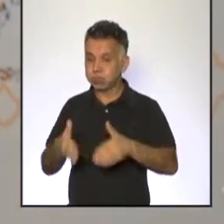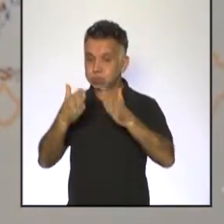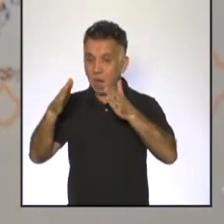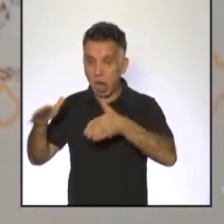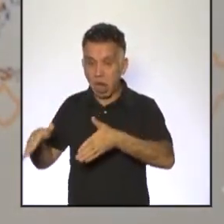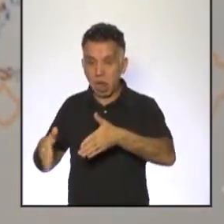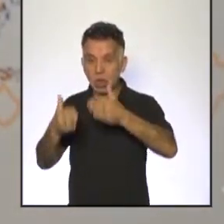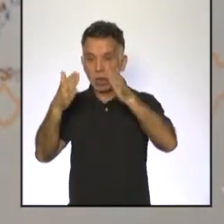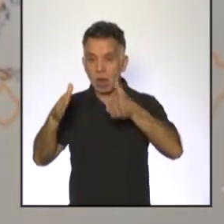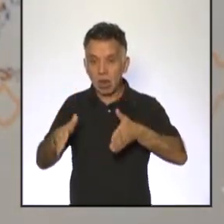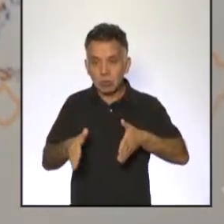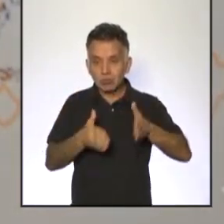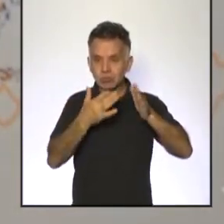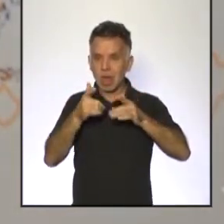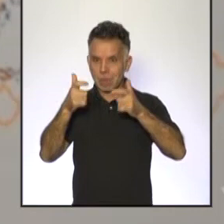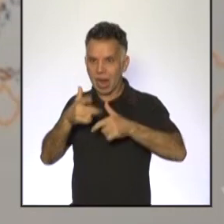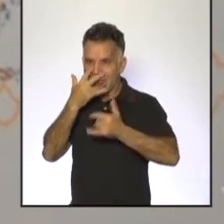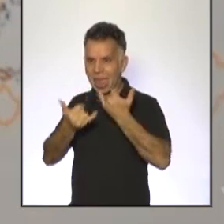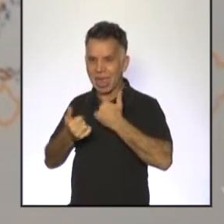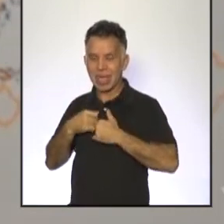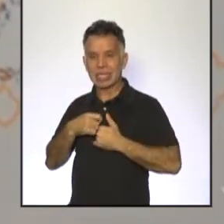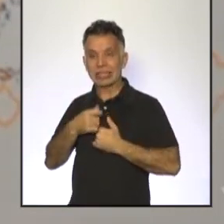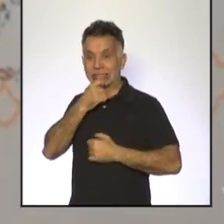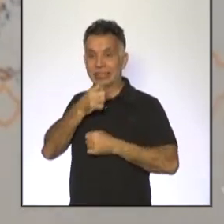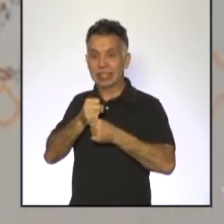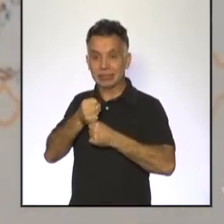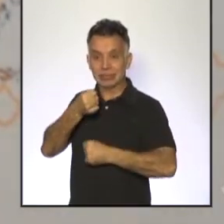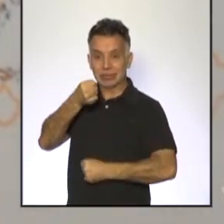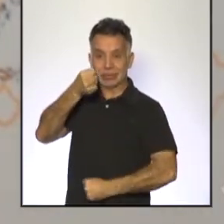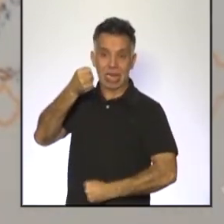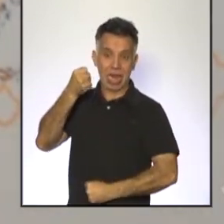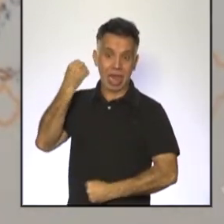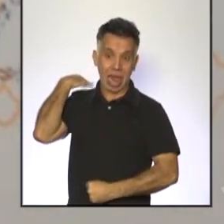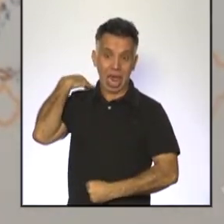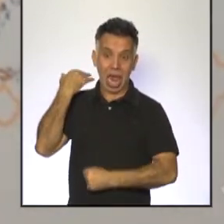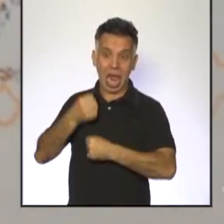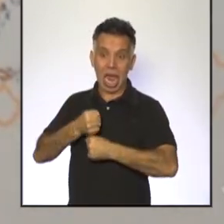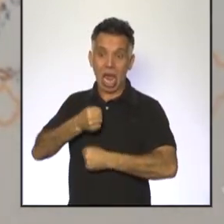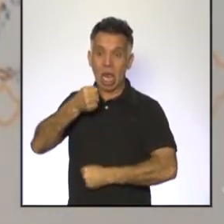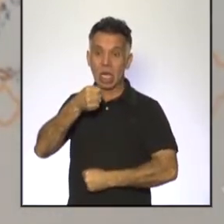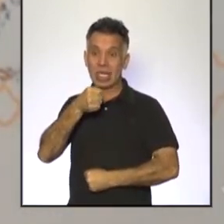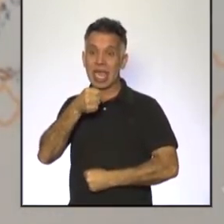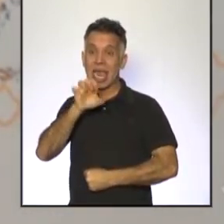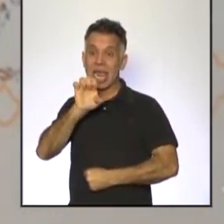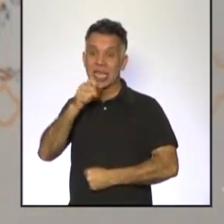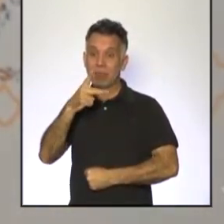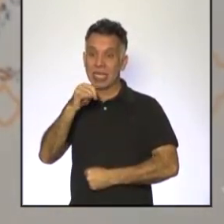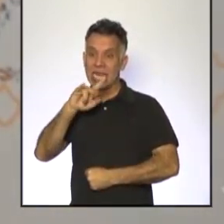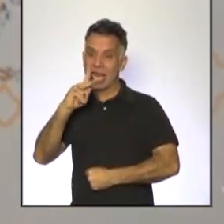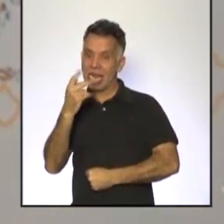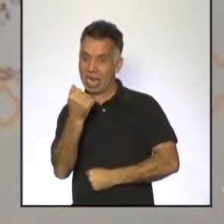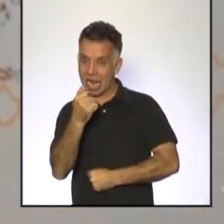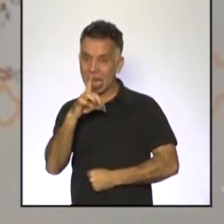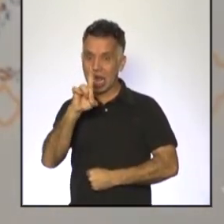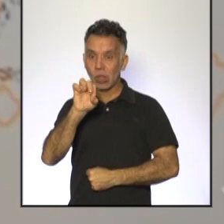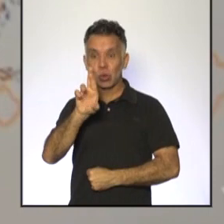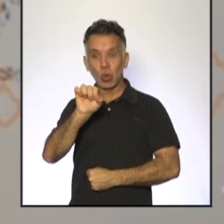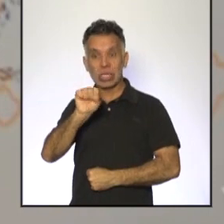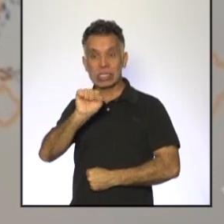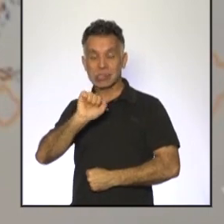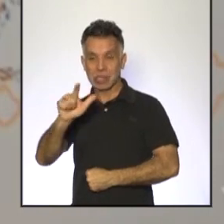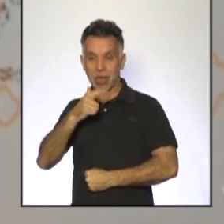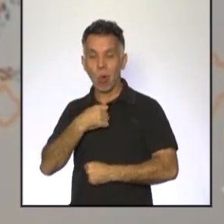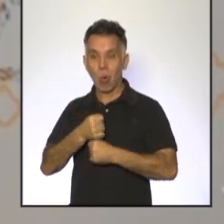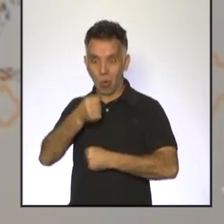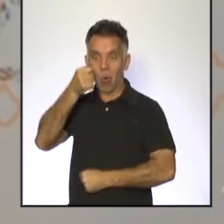formam espinha dorsal dos oceanos de dorsais mesoatlânticas. ou dorsais meso-oceânicas, porque todo fundo de